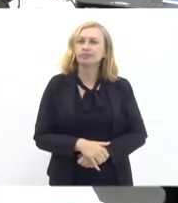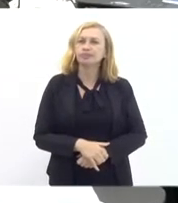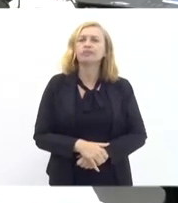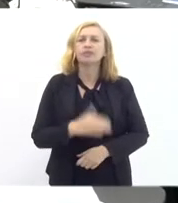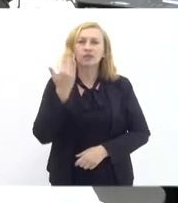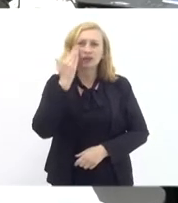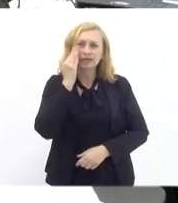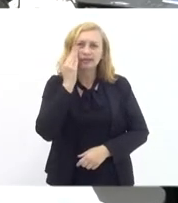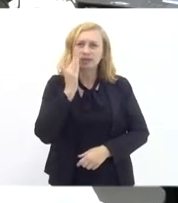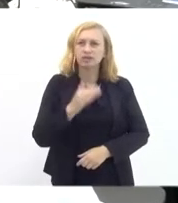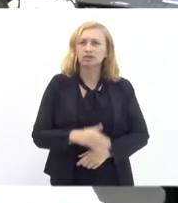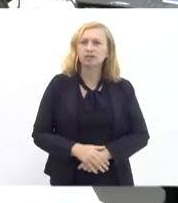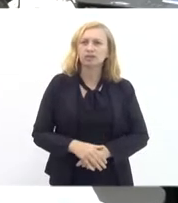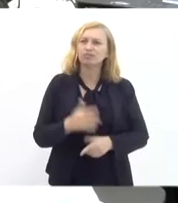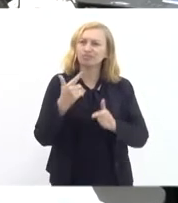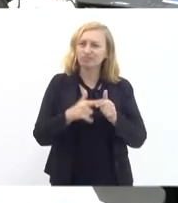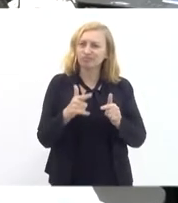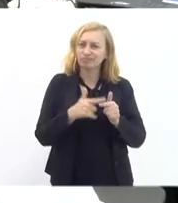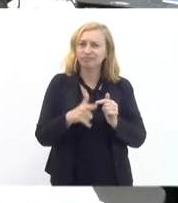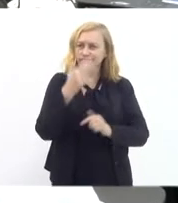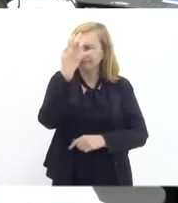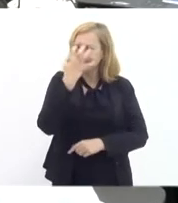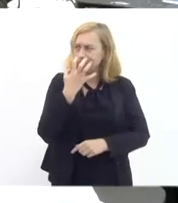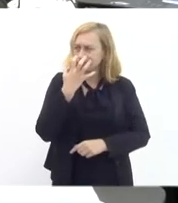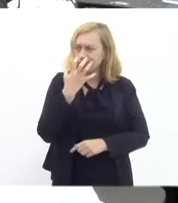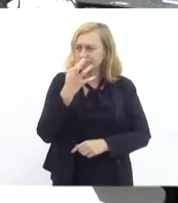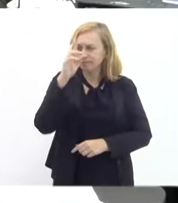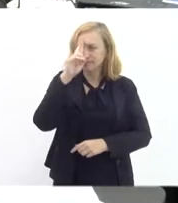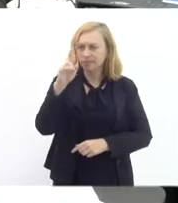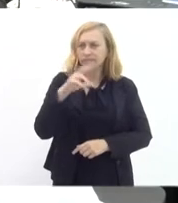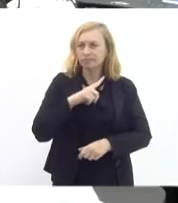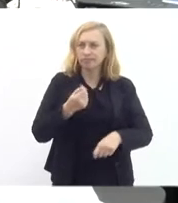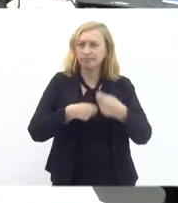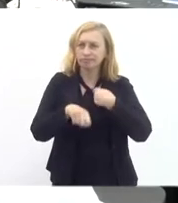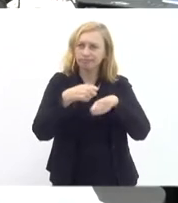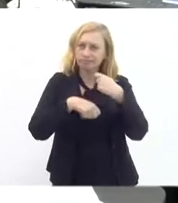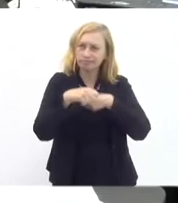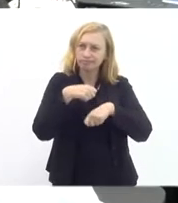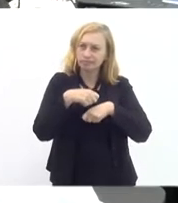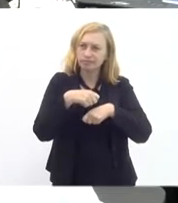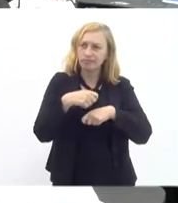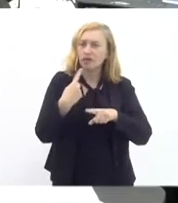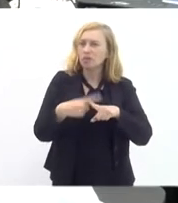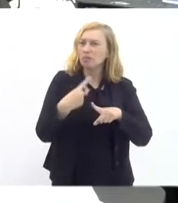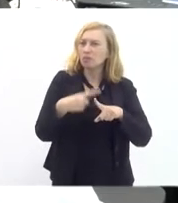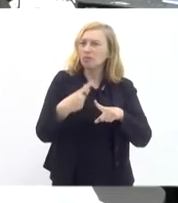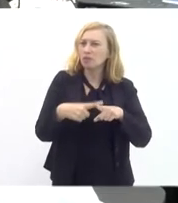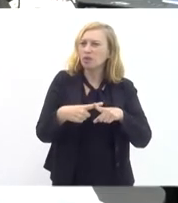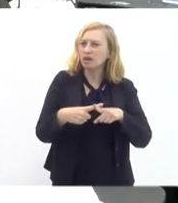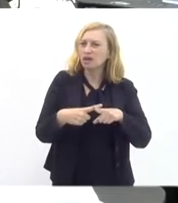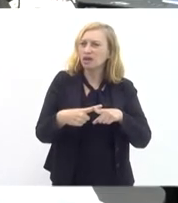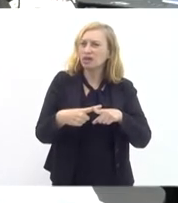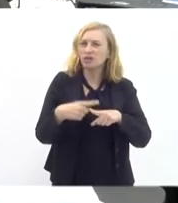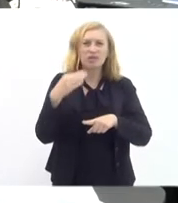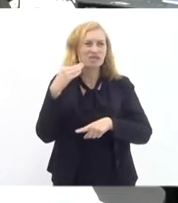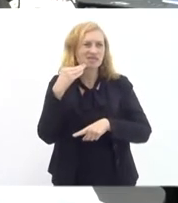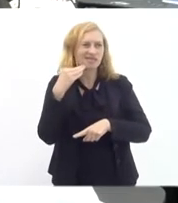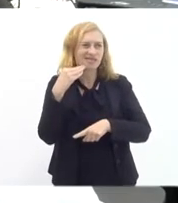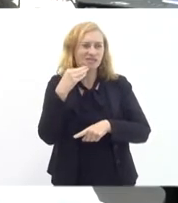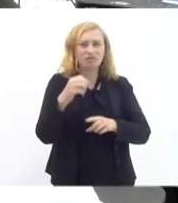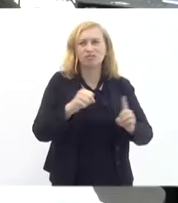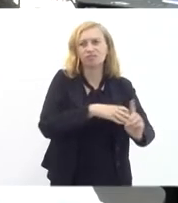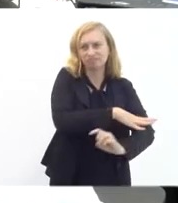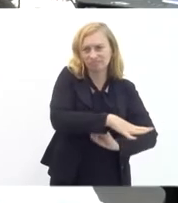Entendo que é um problema muito grande que o senhor tem para administrar, porque você lida com a falha da